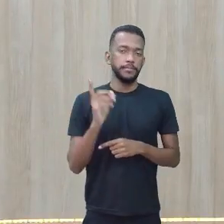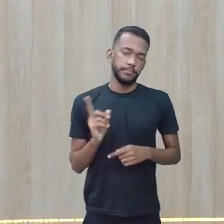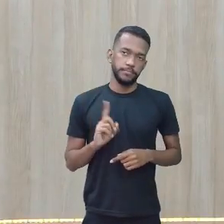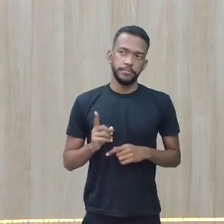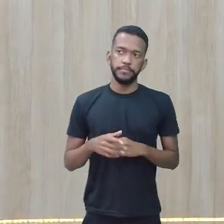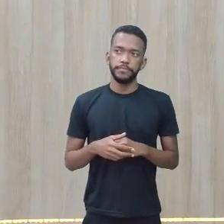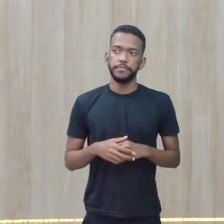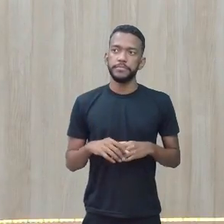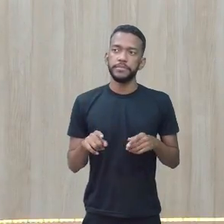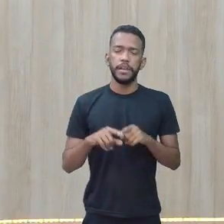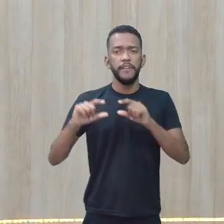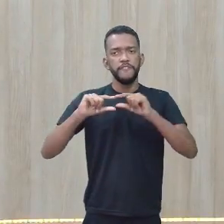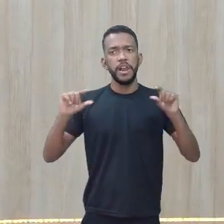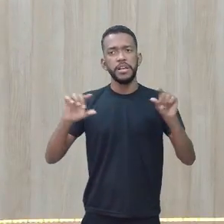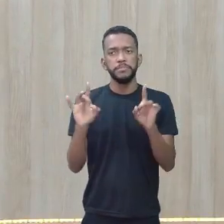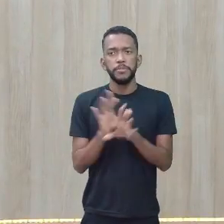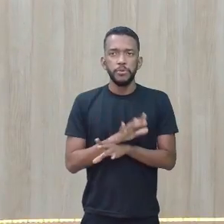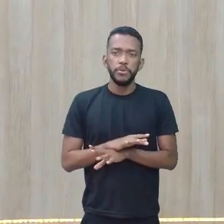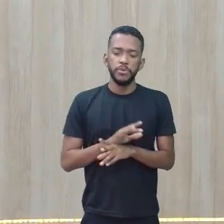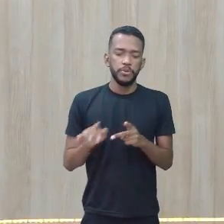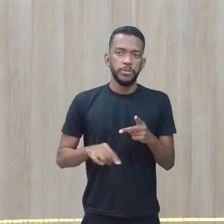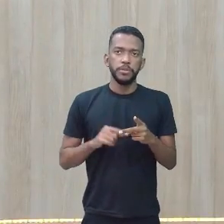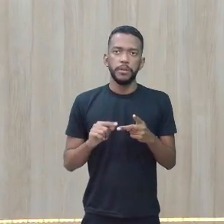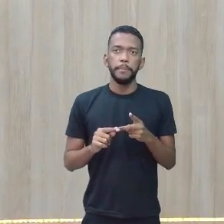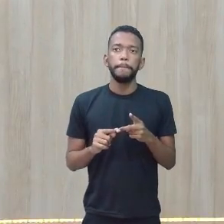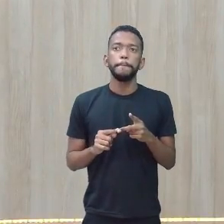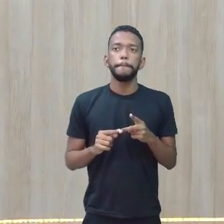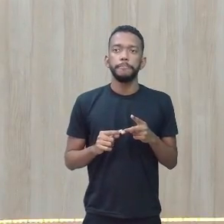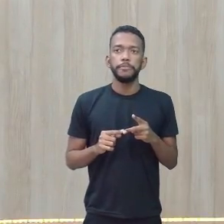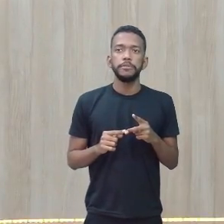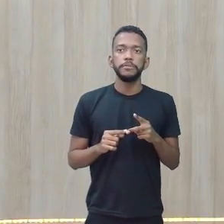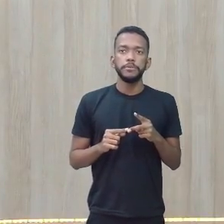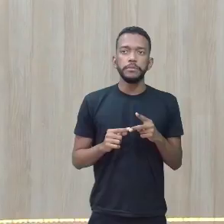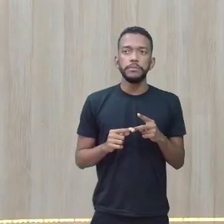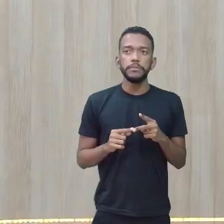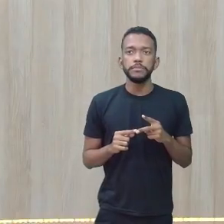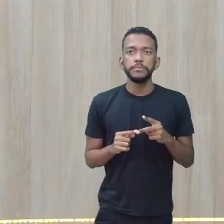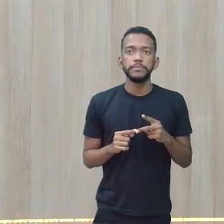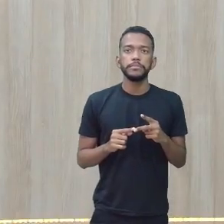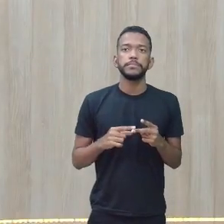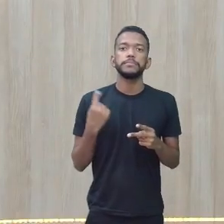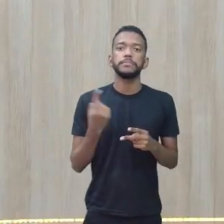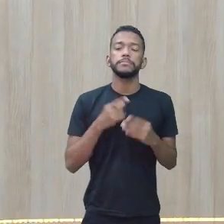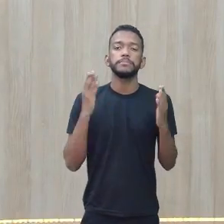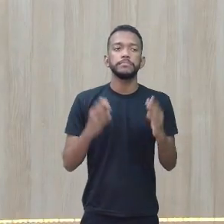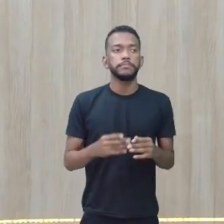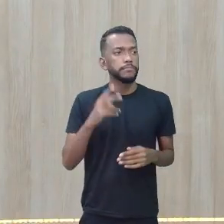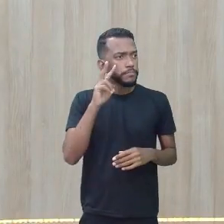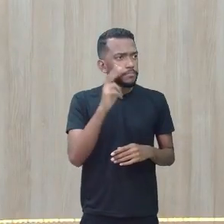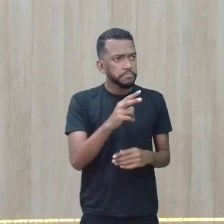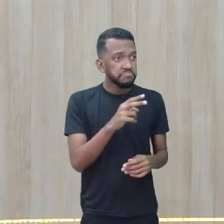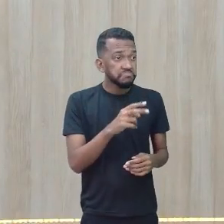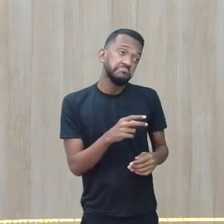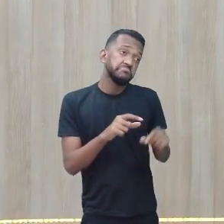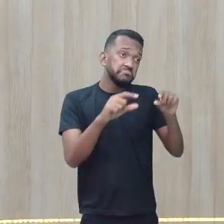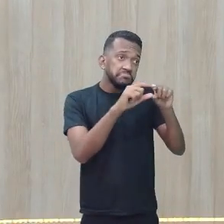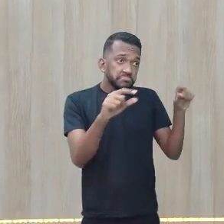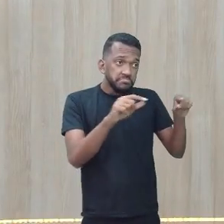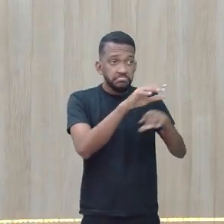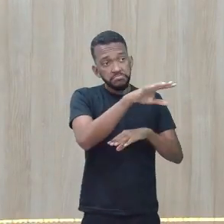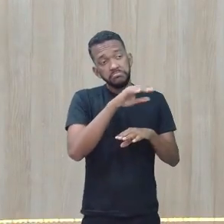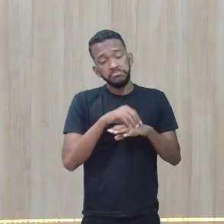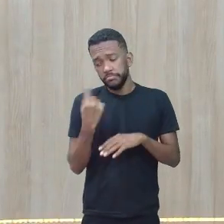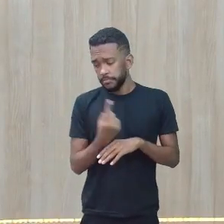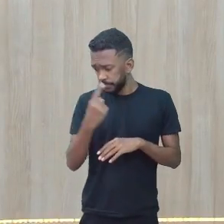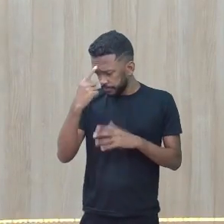Então, frases prontas, conceitos que a gente herdou de outras pessoas, a gente ouviu em algum lugar e aí não